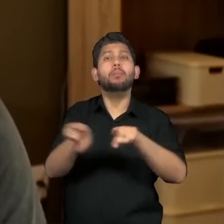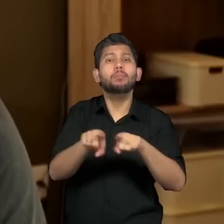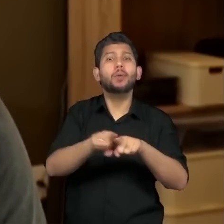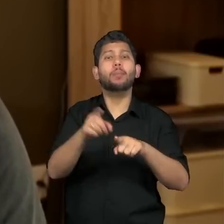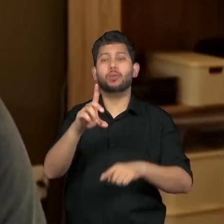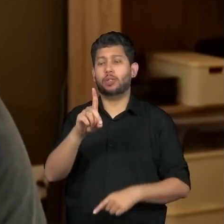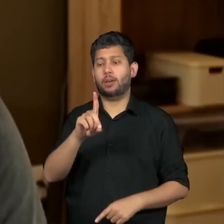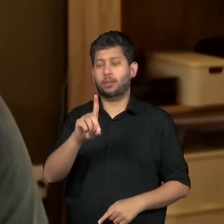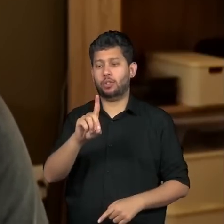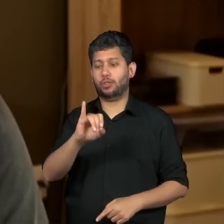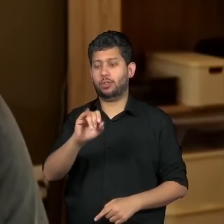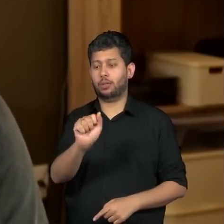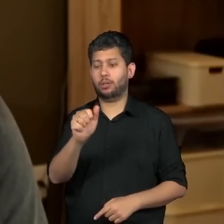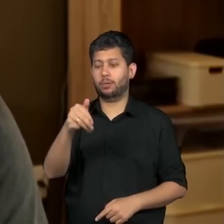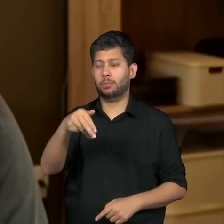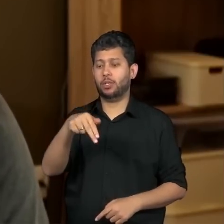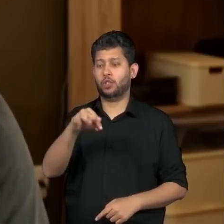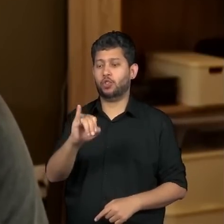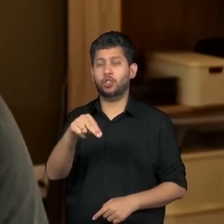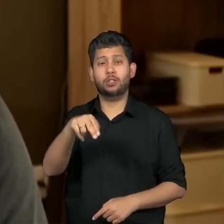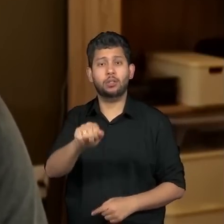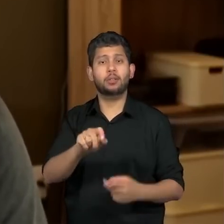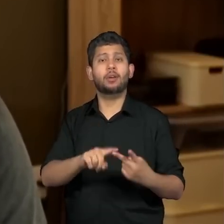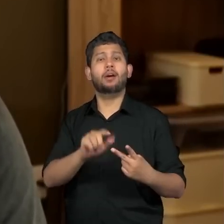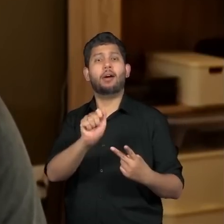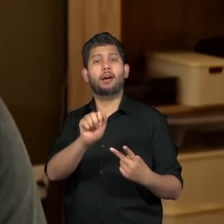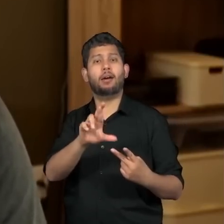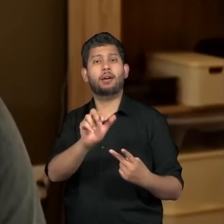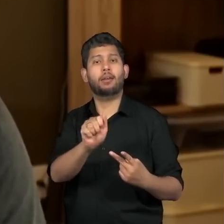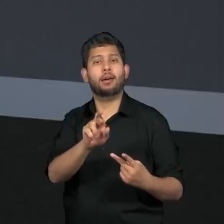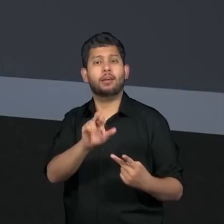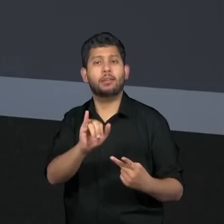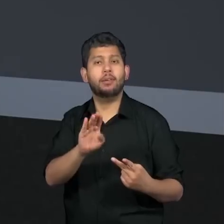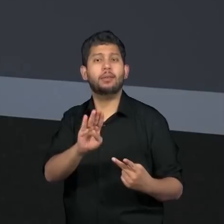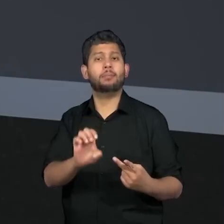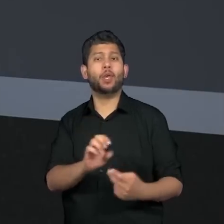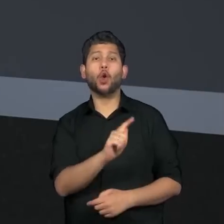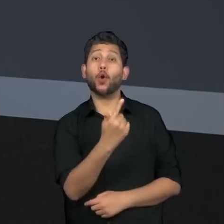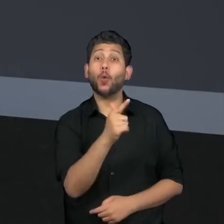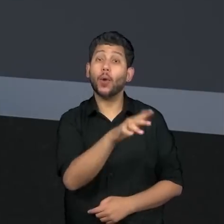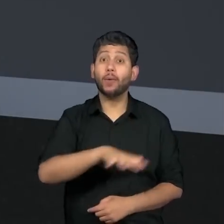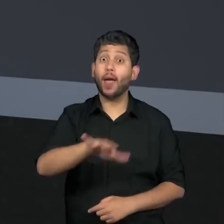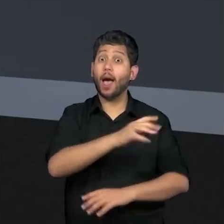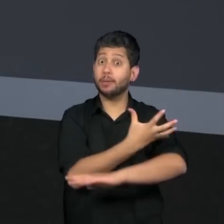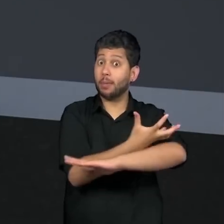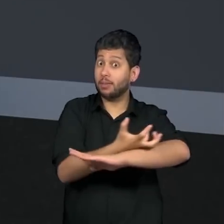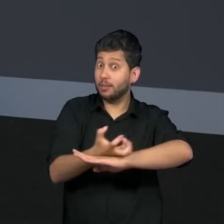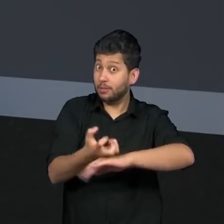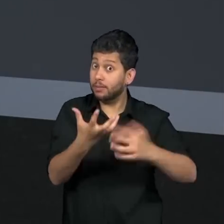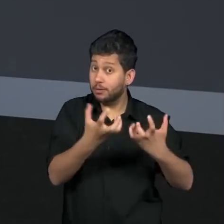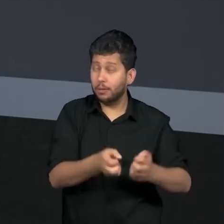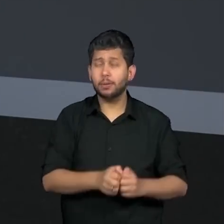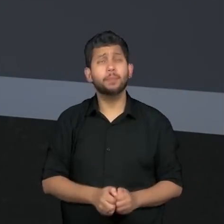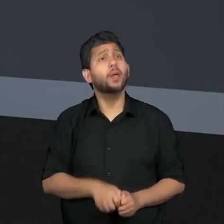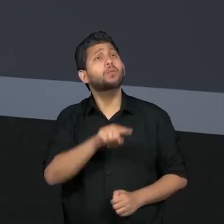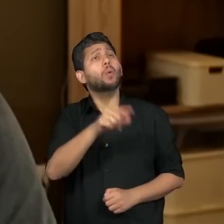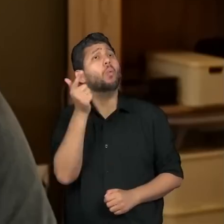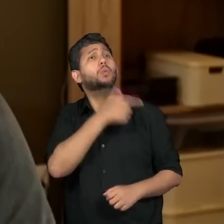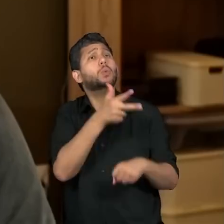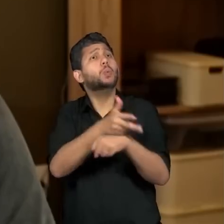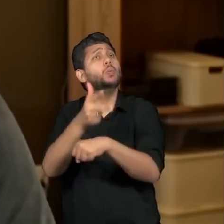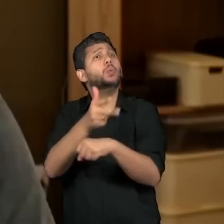Chapada Diamantina, até as matas secas do Nordeste de Goiás. Quantas espécies vocês conseguiram